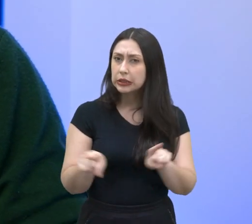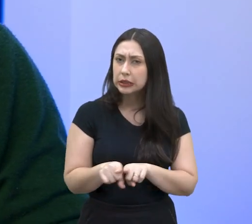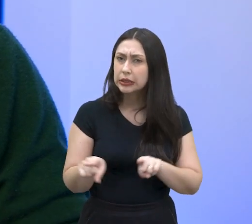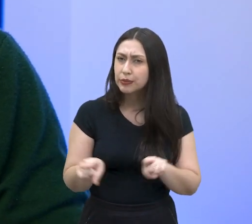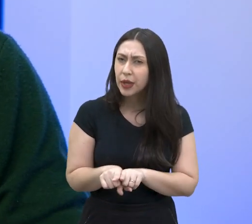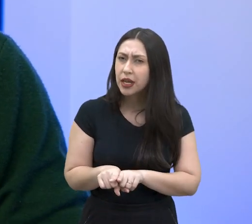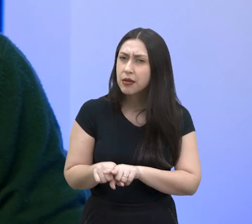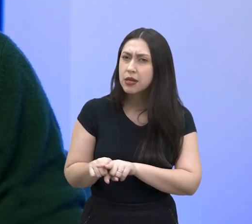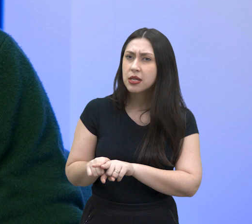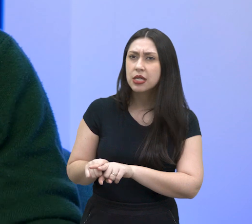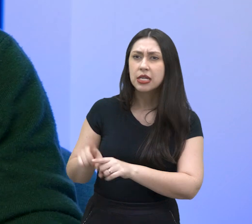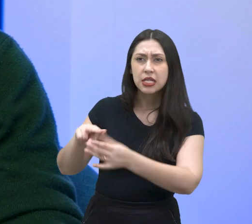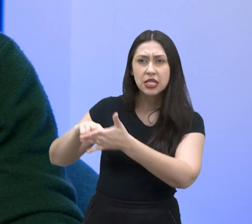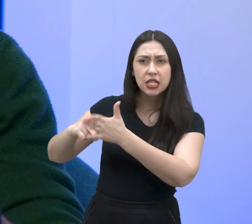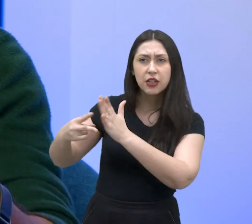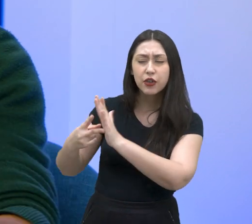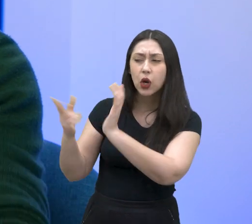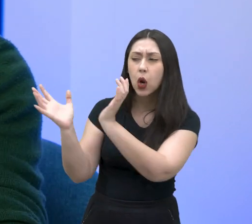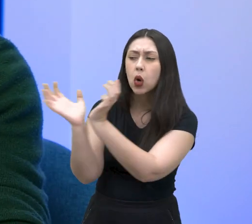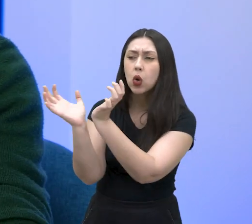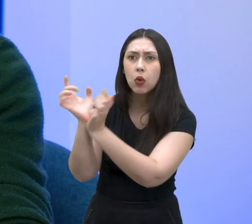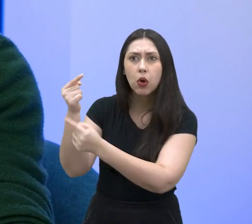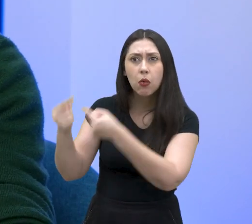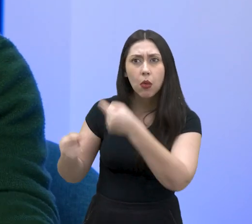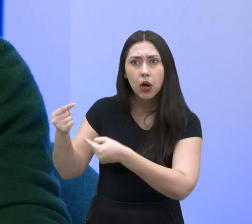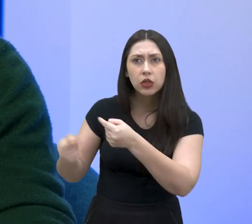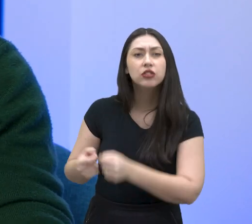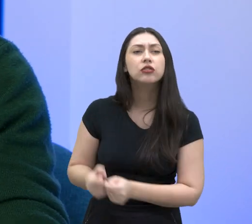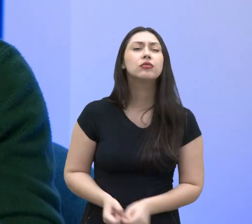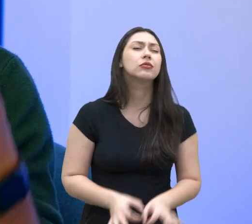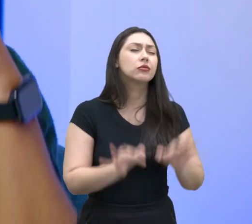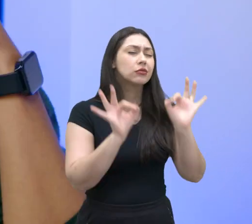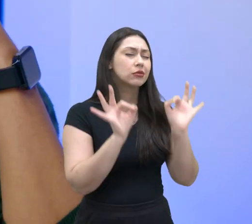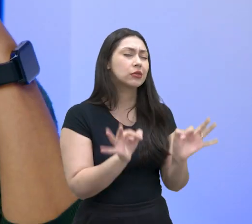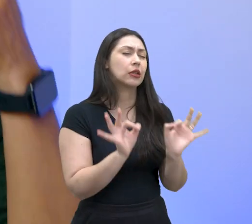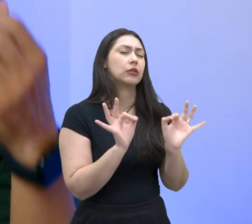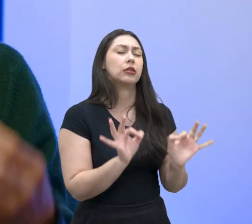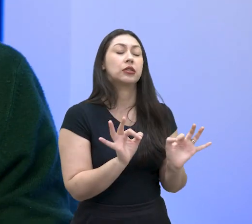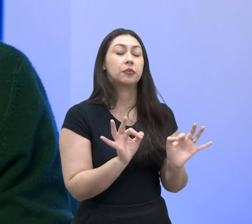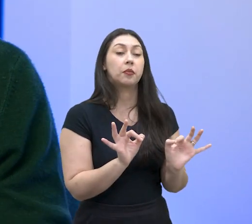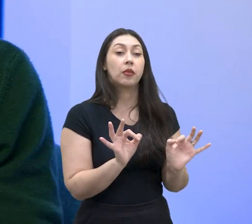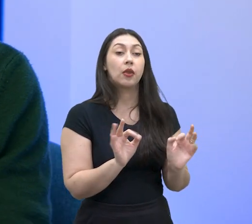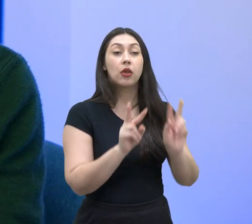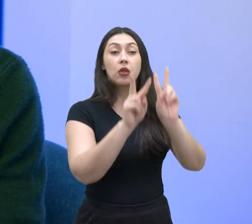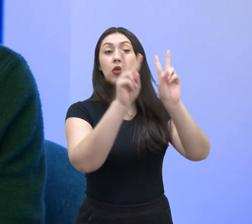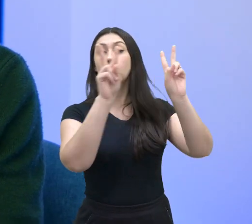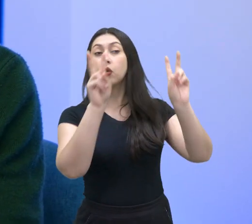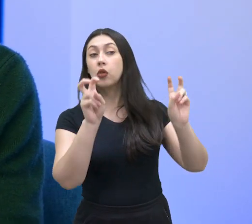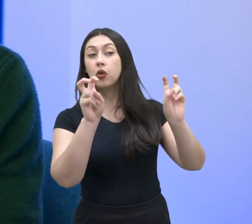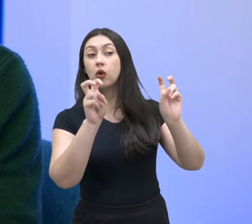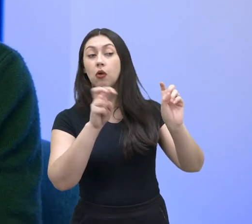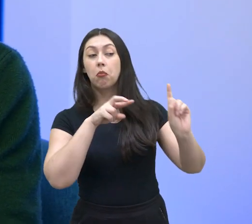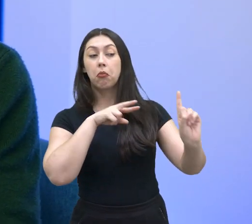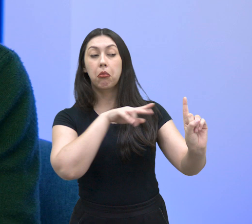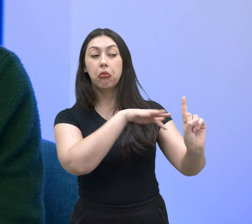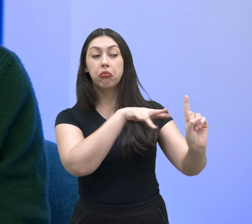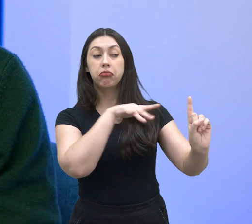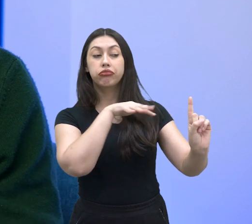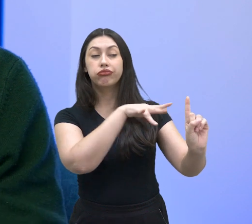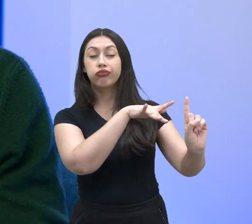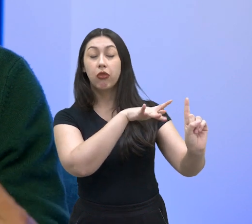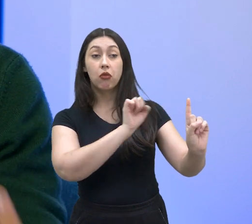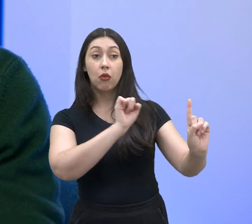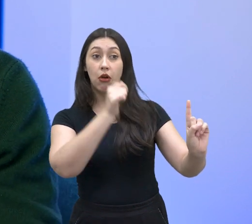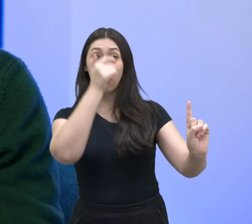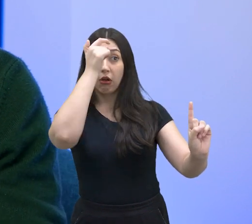um cidadão que não está trabalhando na Câmara, que não fui eleito, eu estou falando sobre política, porque eu